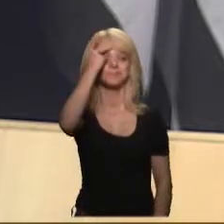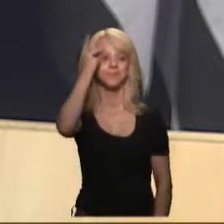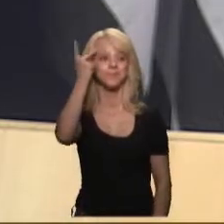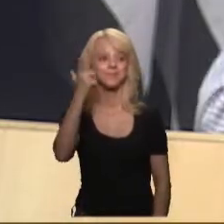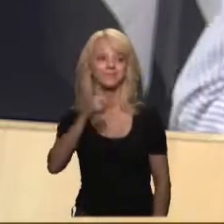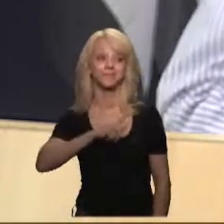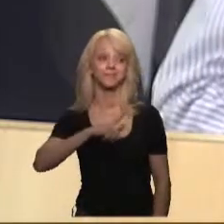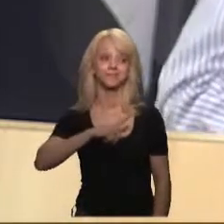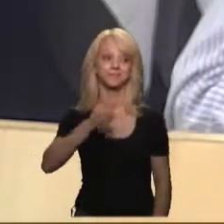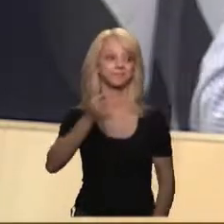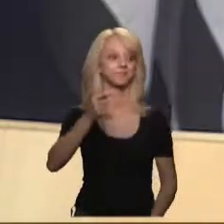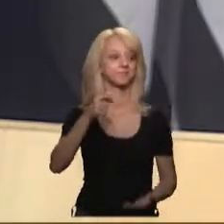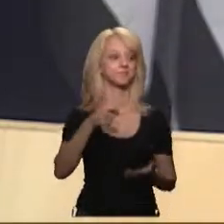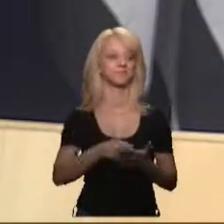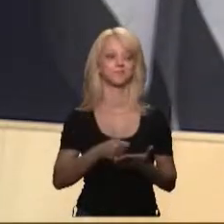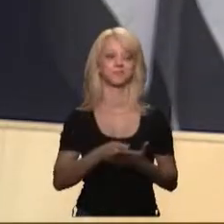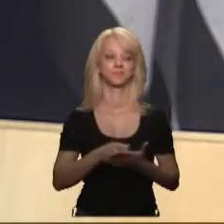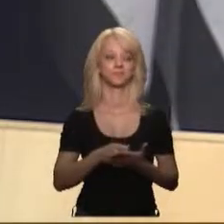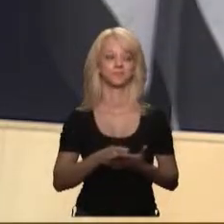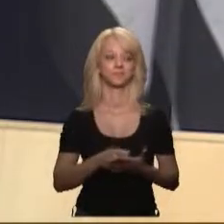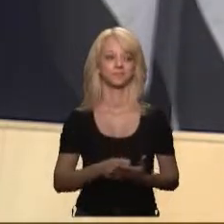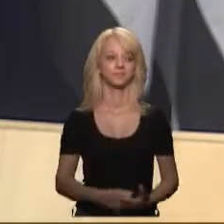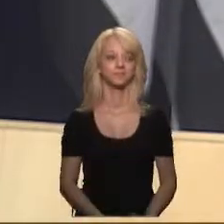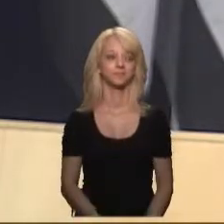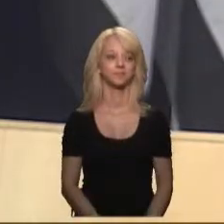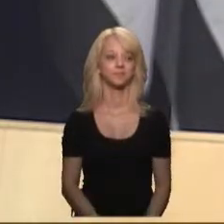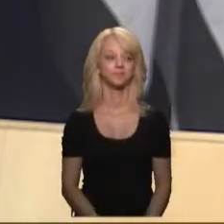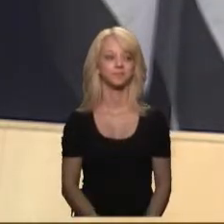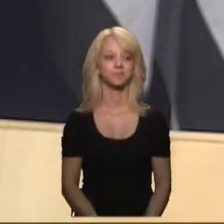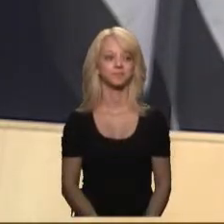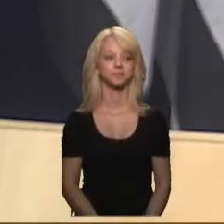Alguém vai ter que pagar. Agora, a gente não pode confundir